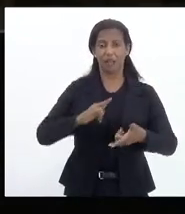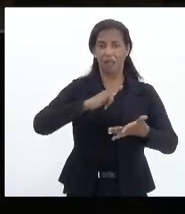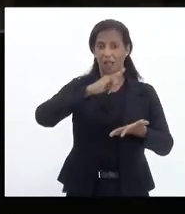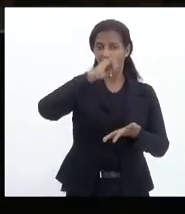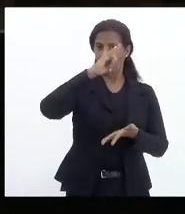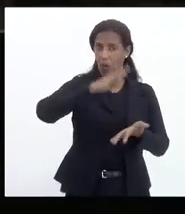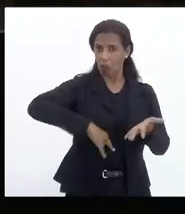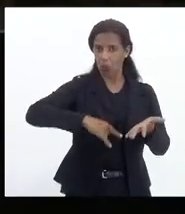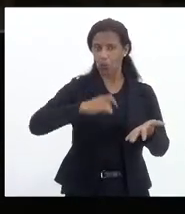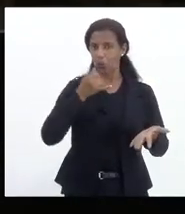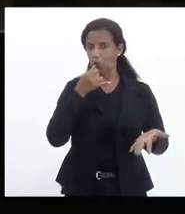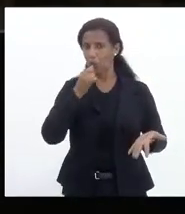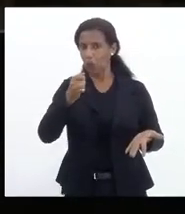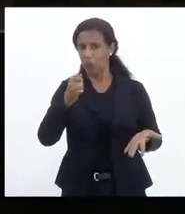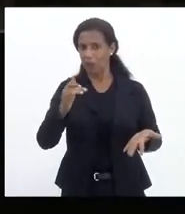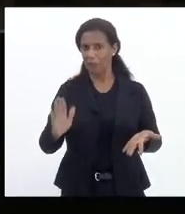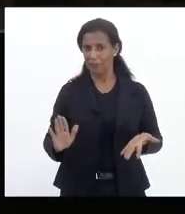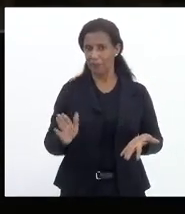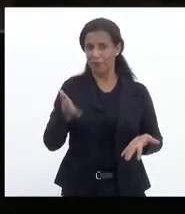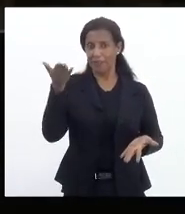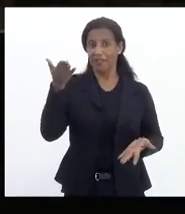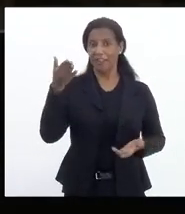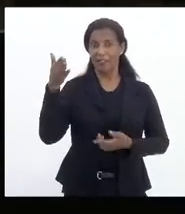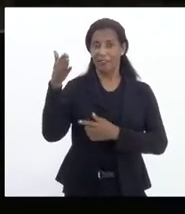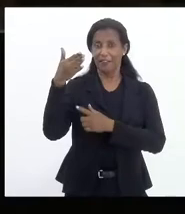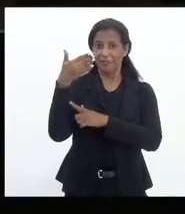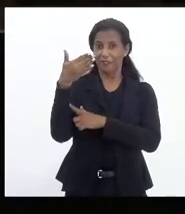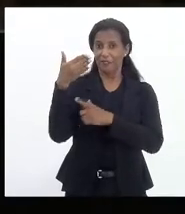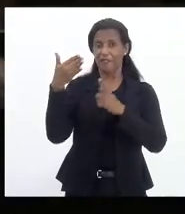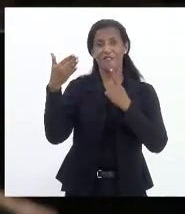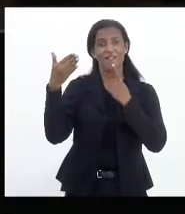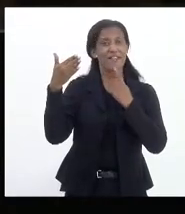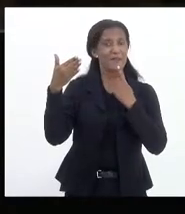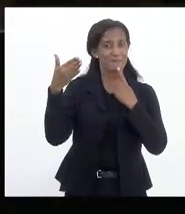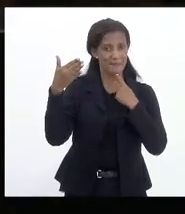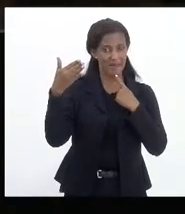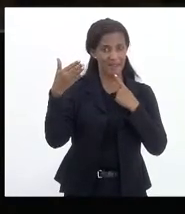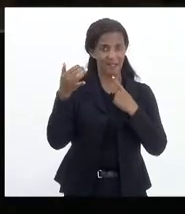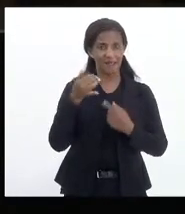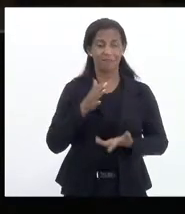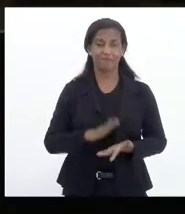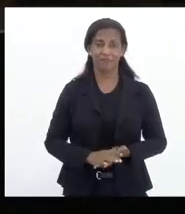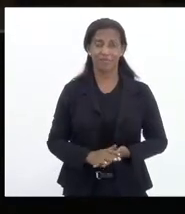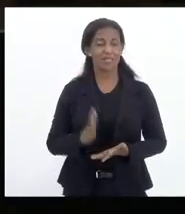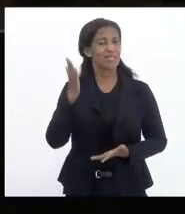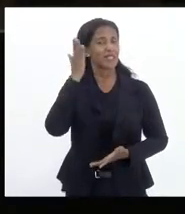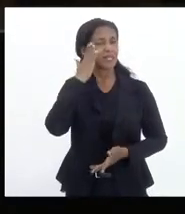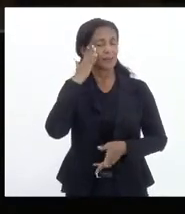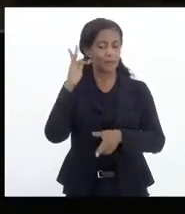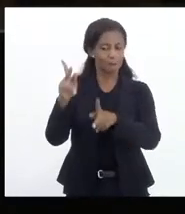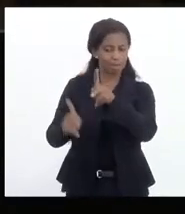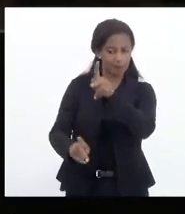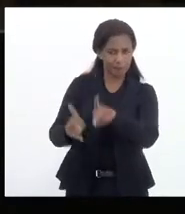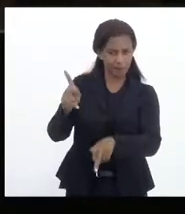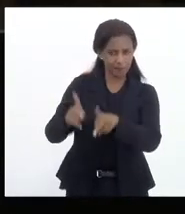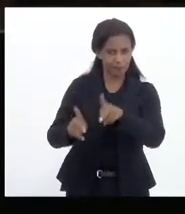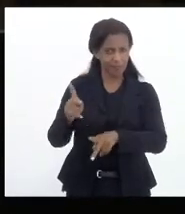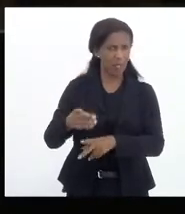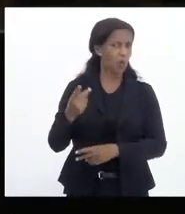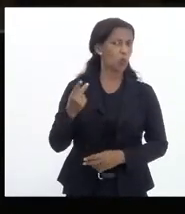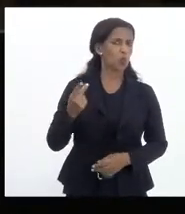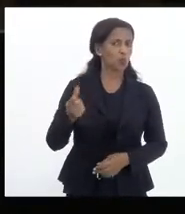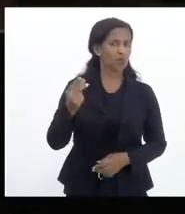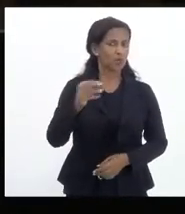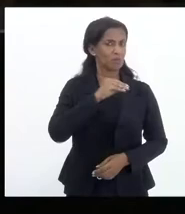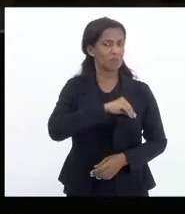conta de energia vão aumentar a bandeira vermelha vai entrar as termelétricas nós sabemos que a população que tá muito tempo sem